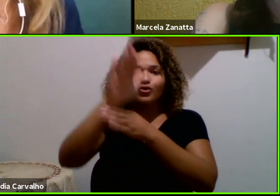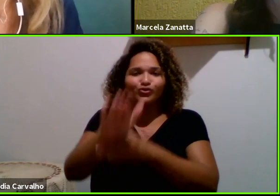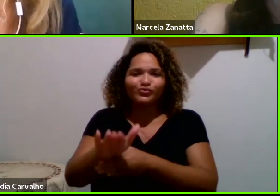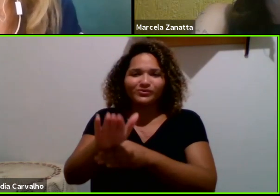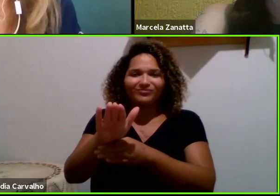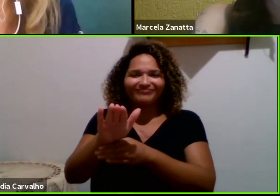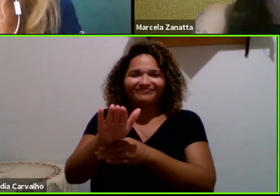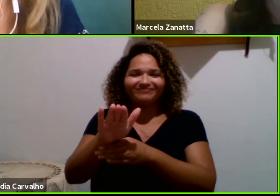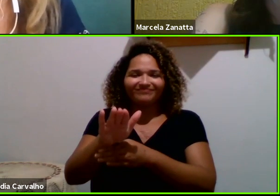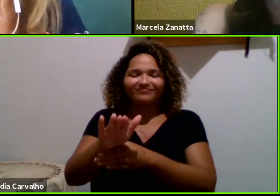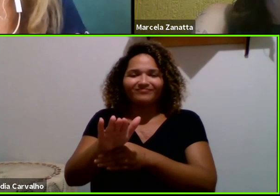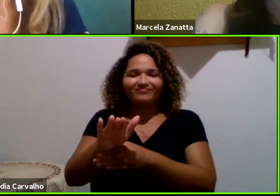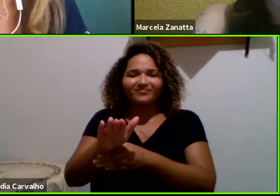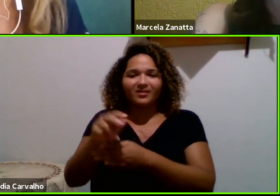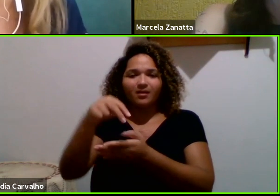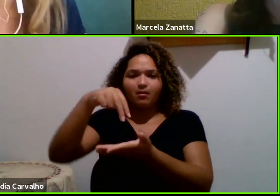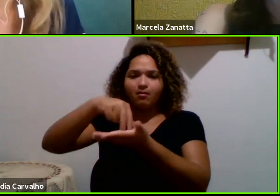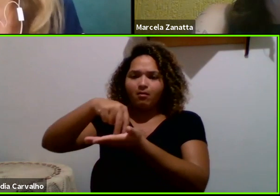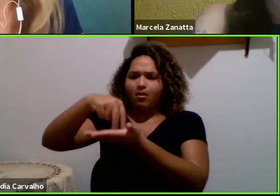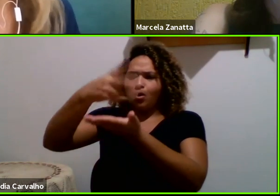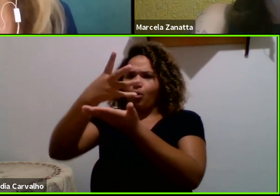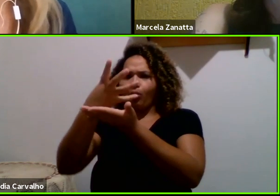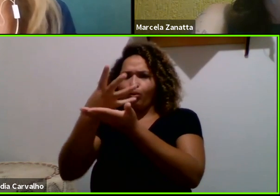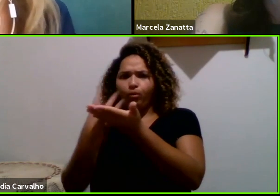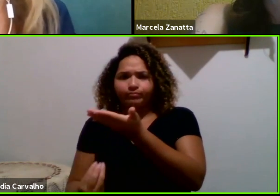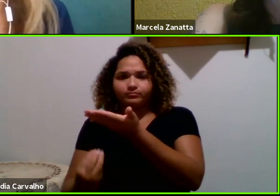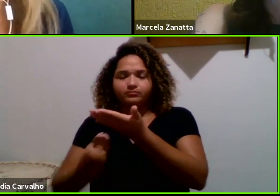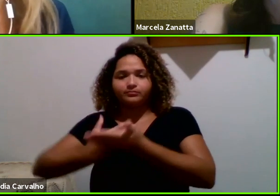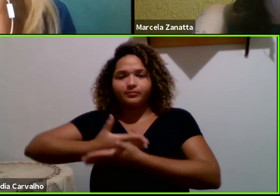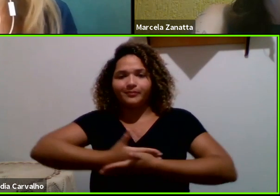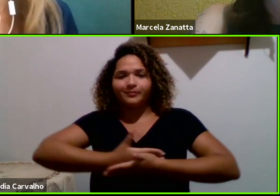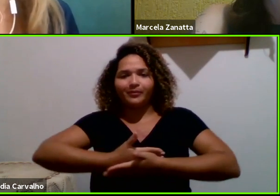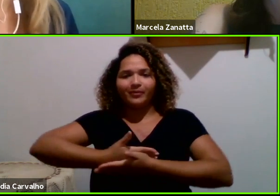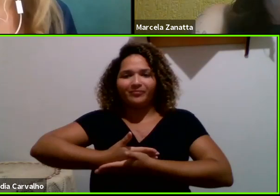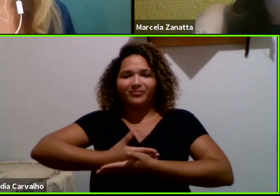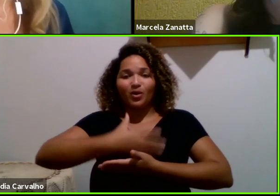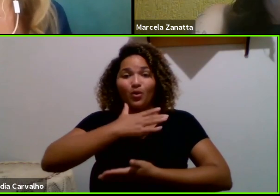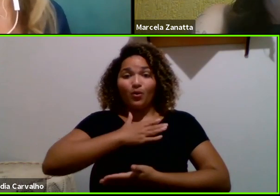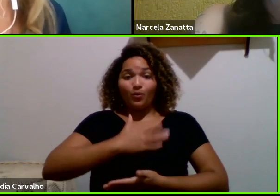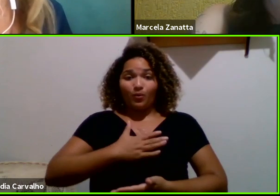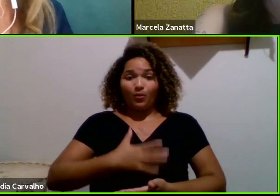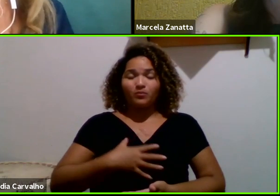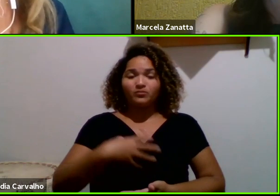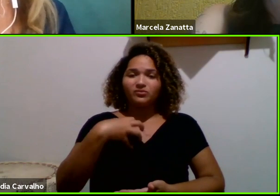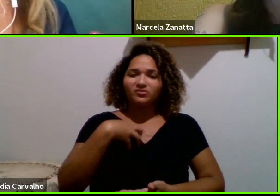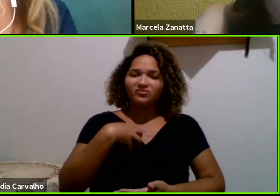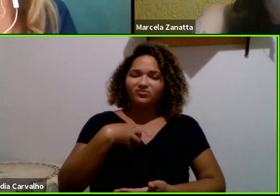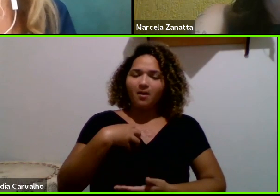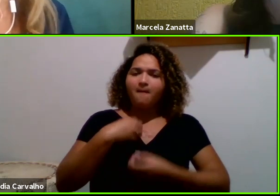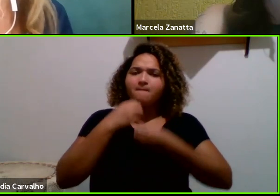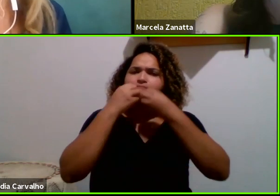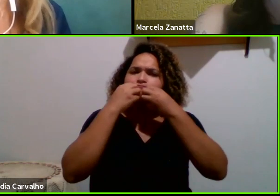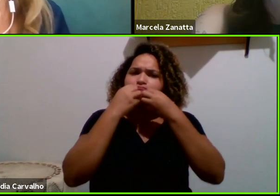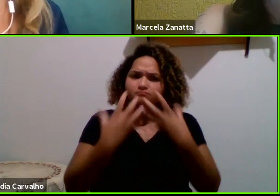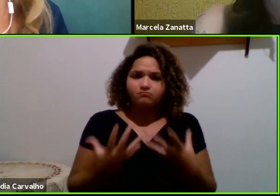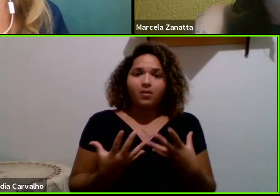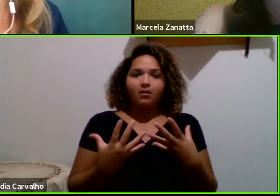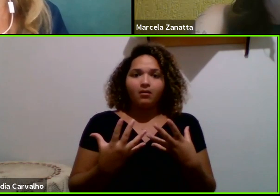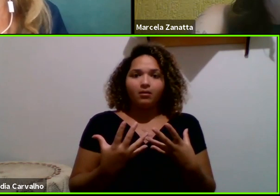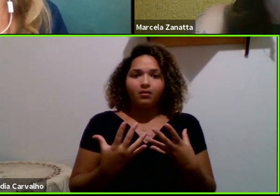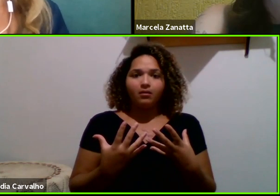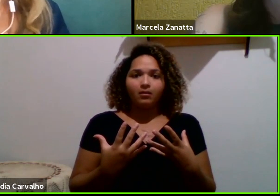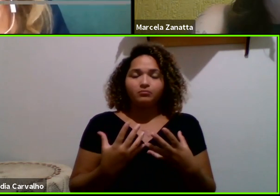naturalmente, elas percebiam que o corpo delas se sentiam mais confortáveis por escolher a